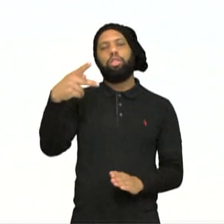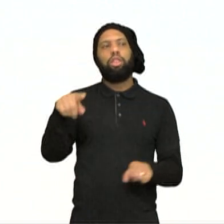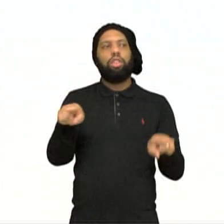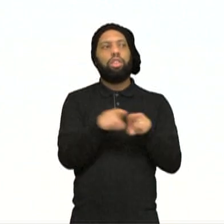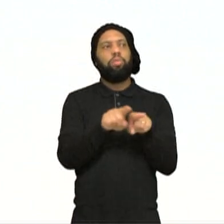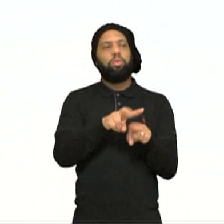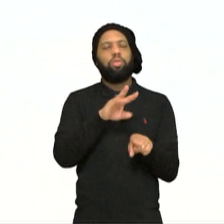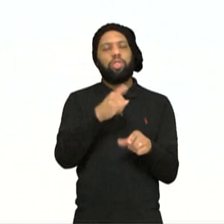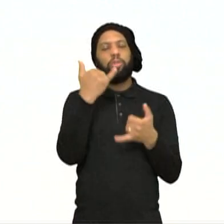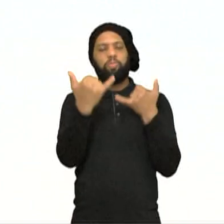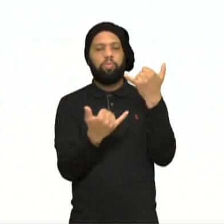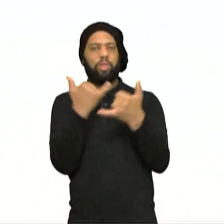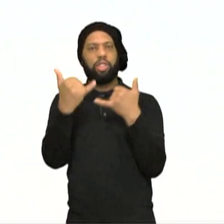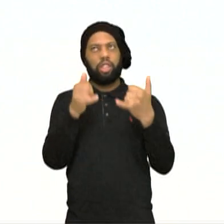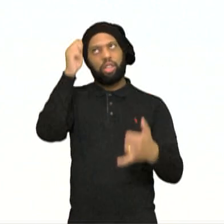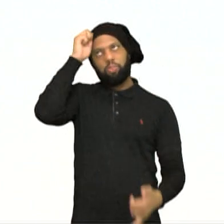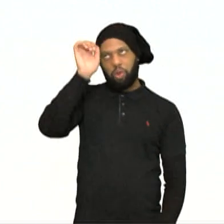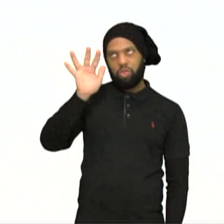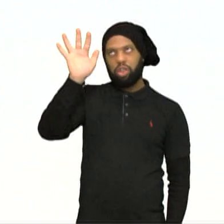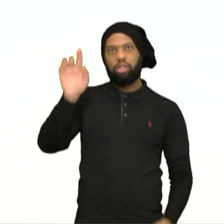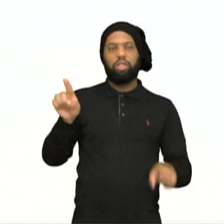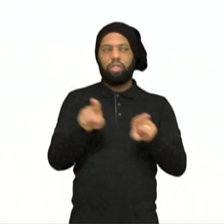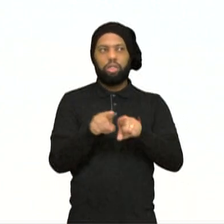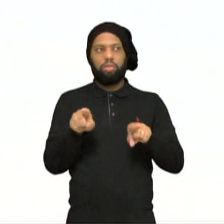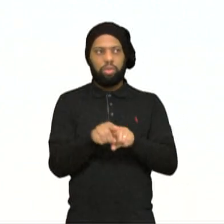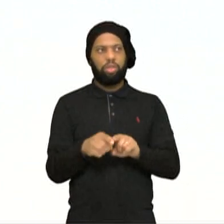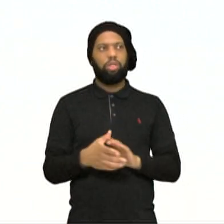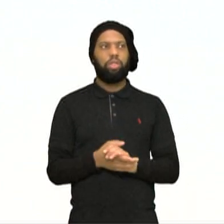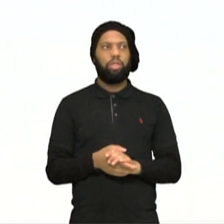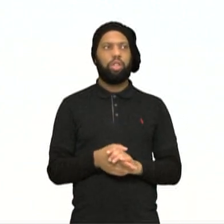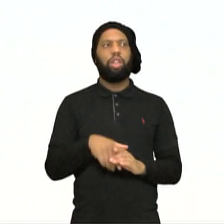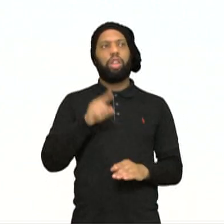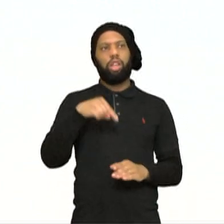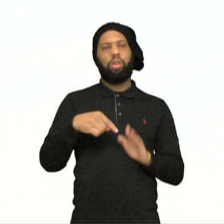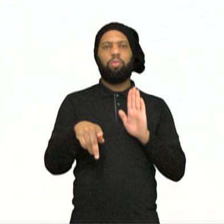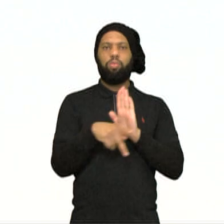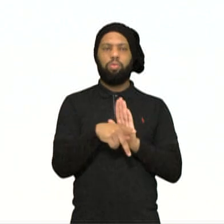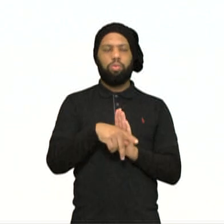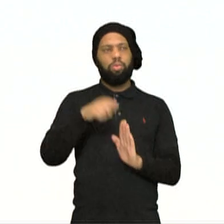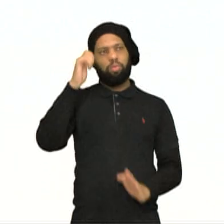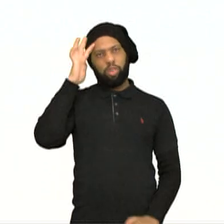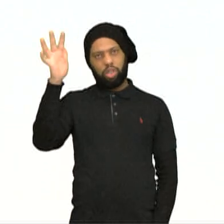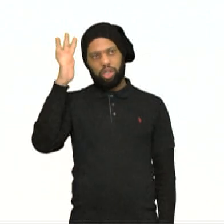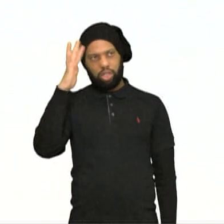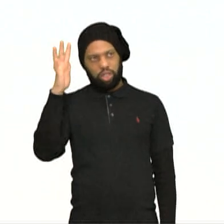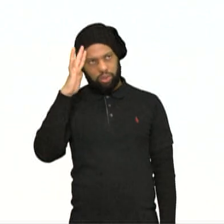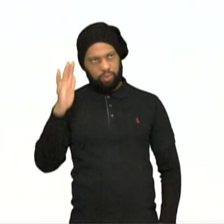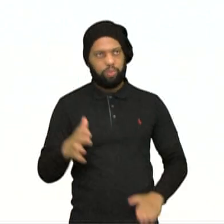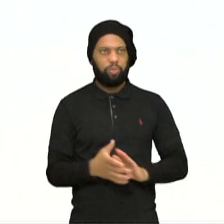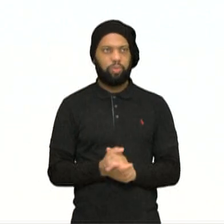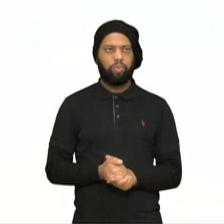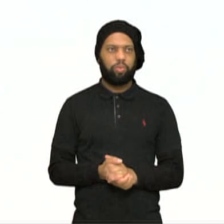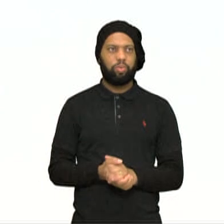esse imaginário, né? Então, vai ser parte desse imaginário também dos povos indígenas.